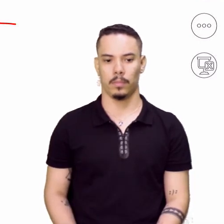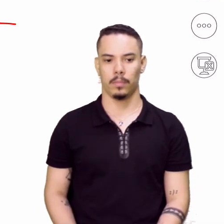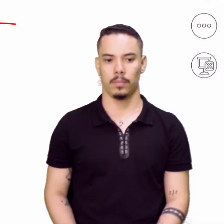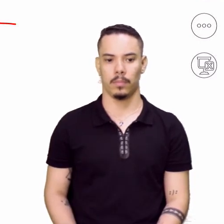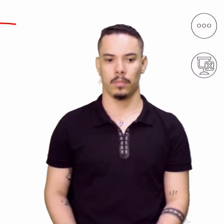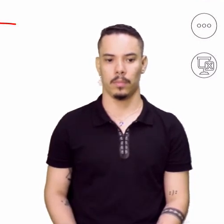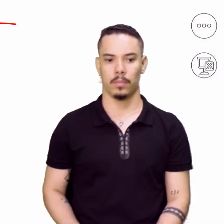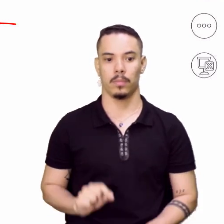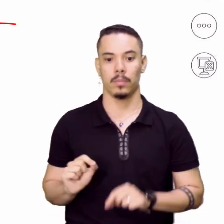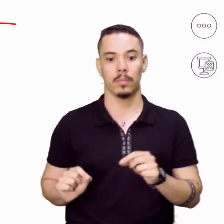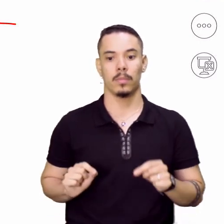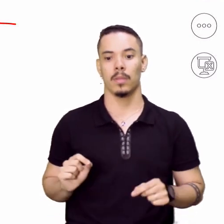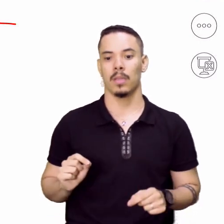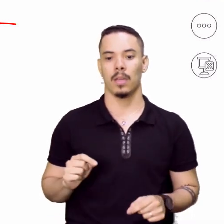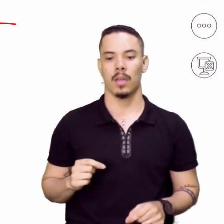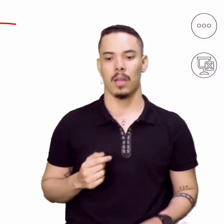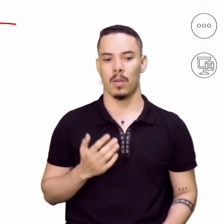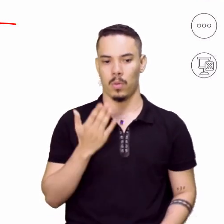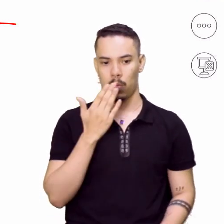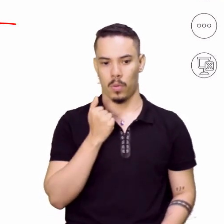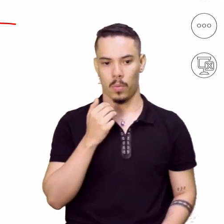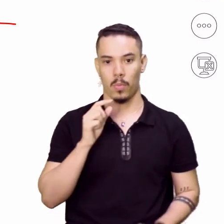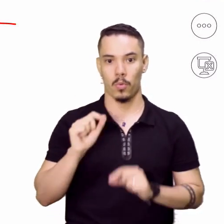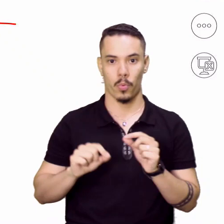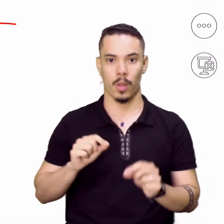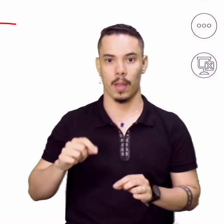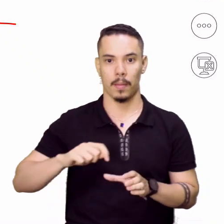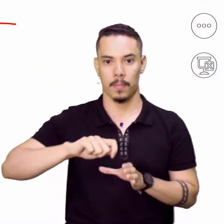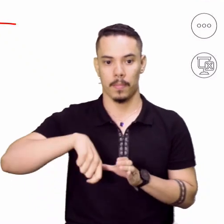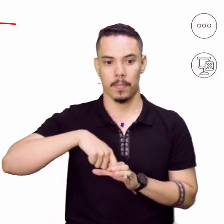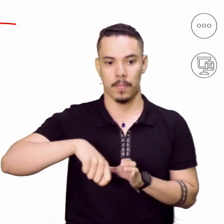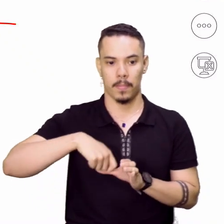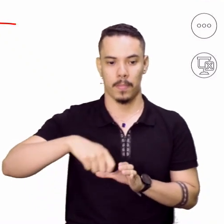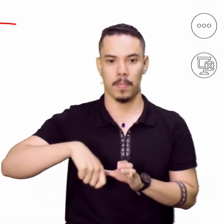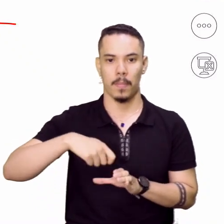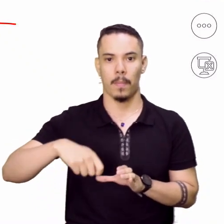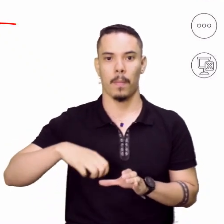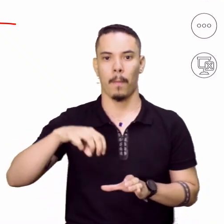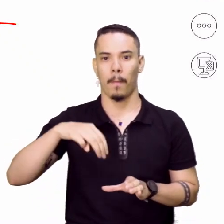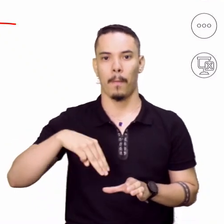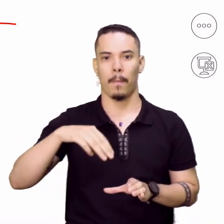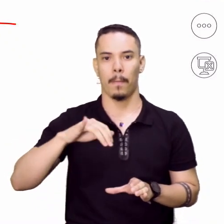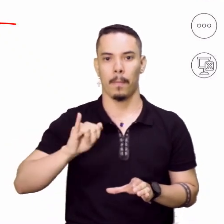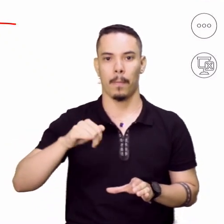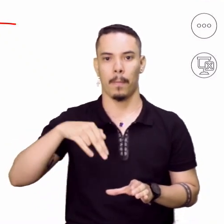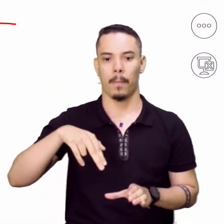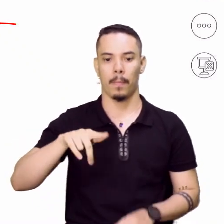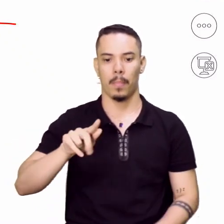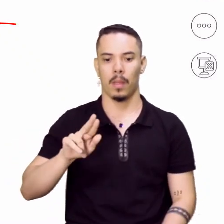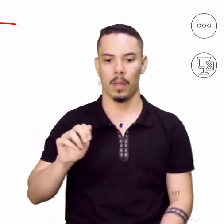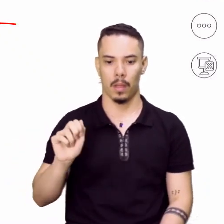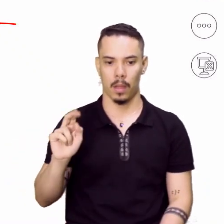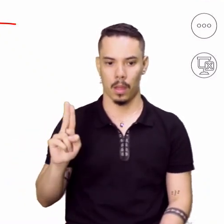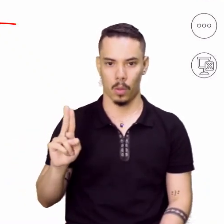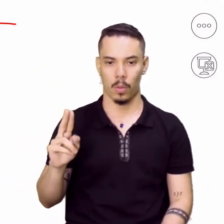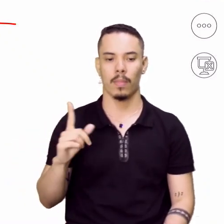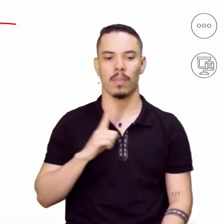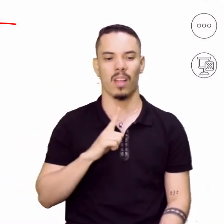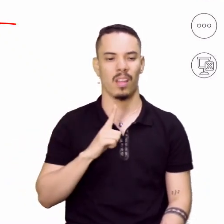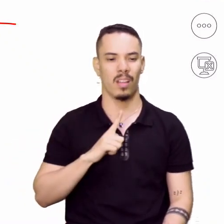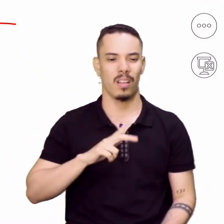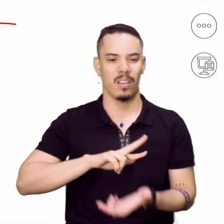mingal Esse mingal aí que está reforçado tem banana tem kiwi